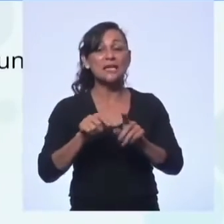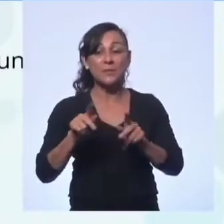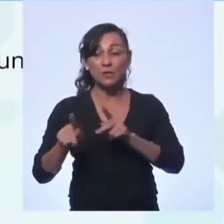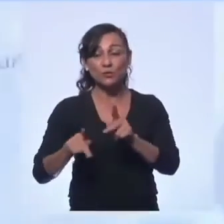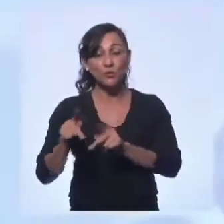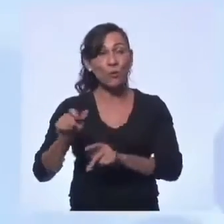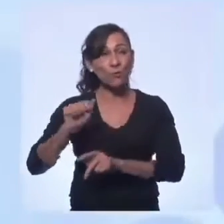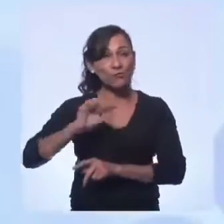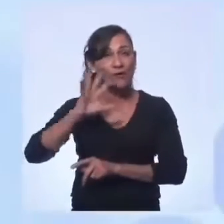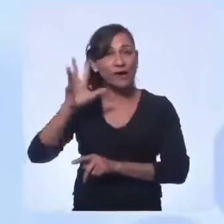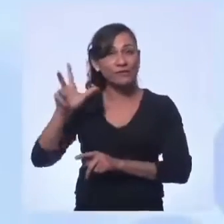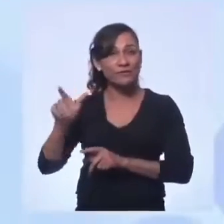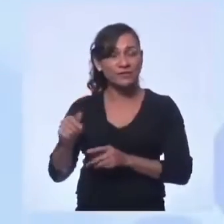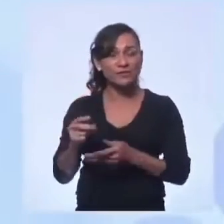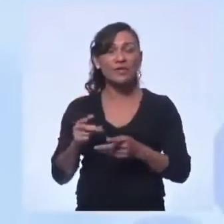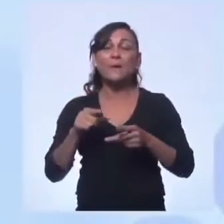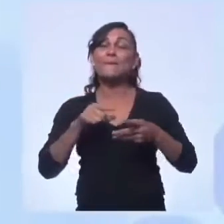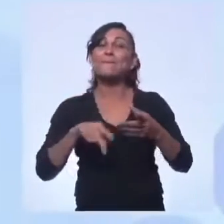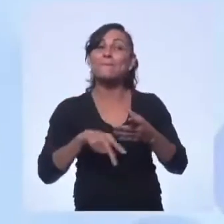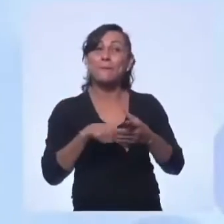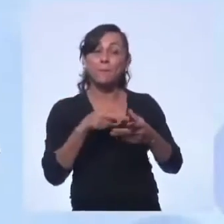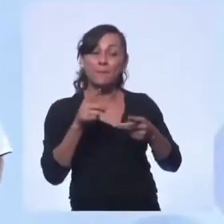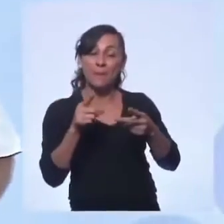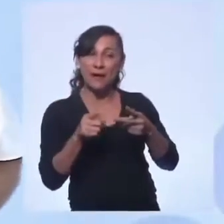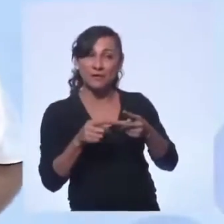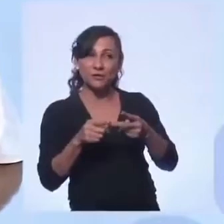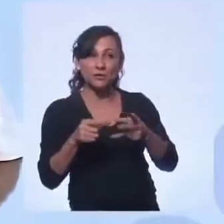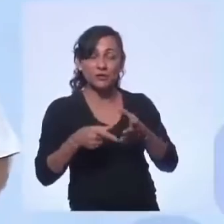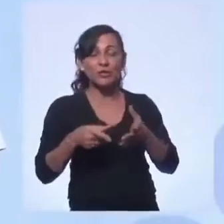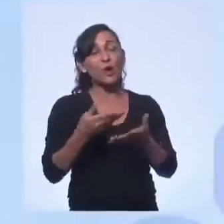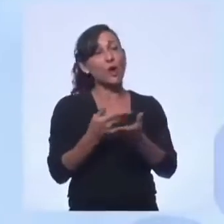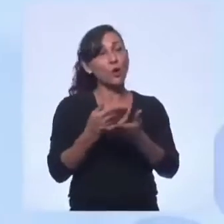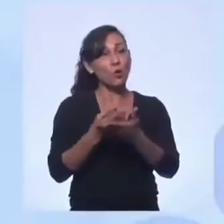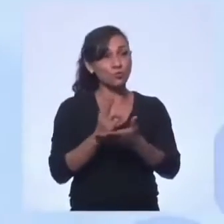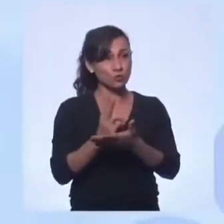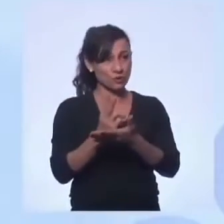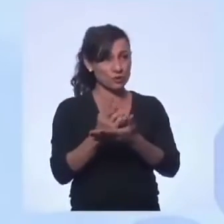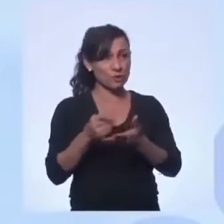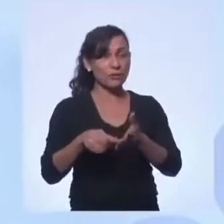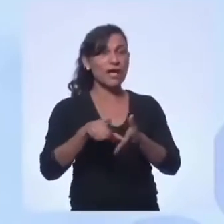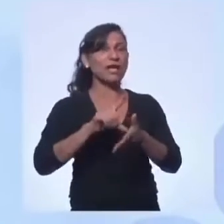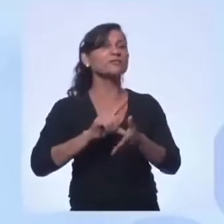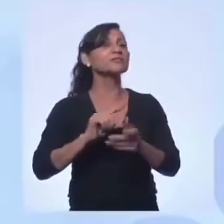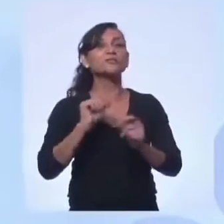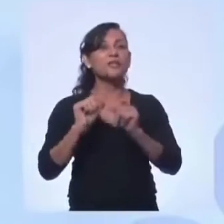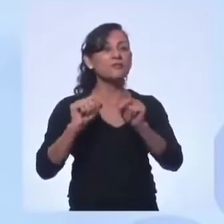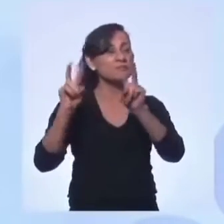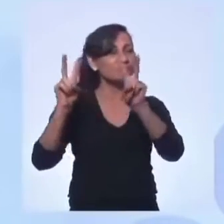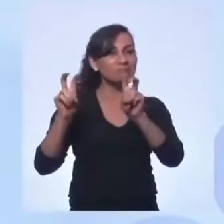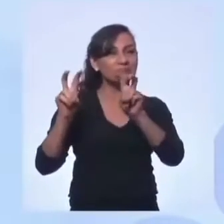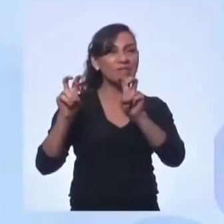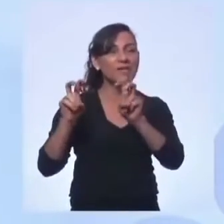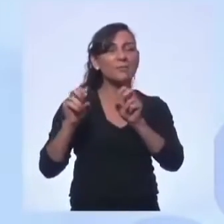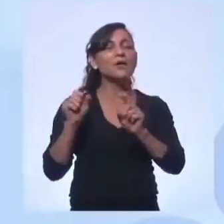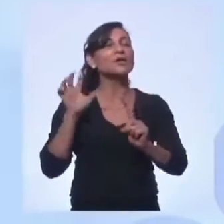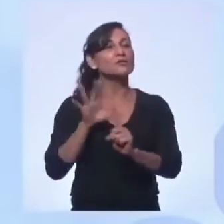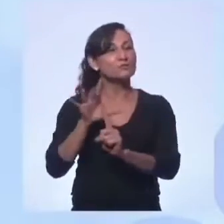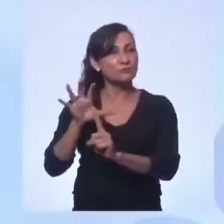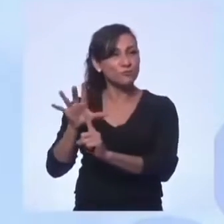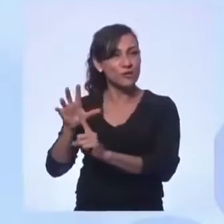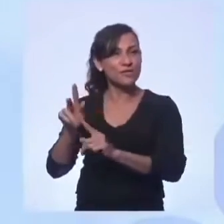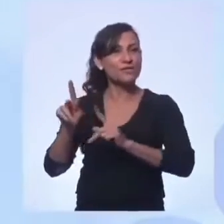parte 2. Então, vai ser uma continuação da aula anterior, que falou sobre a questão aí da influência